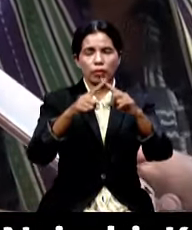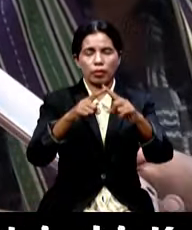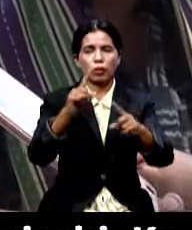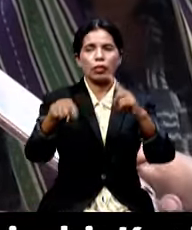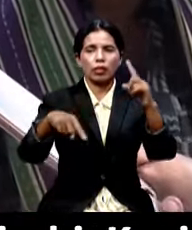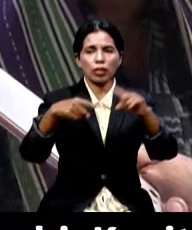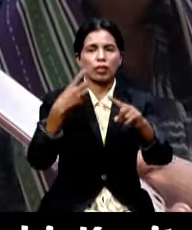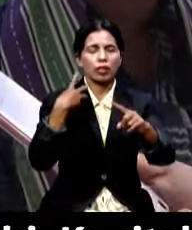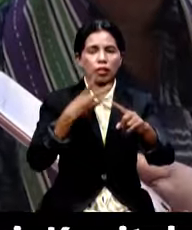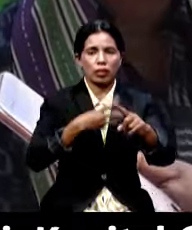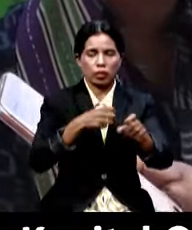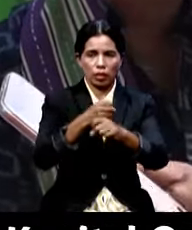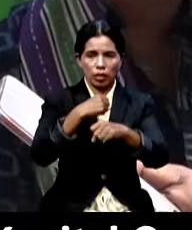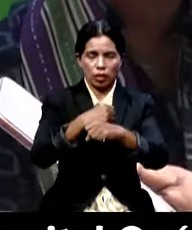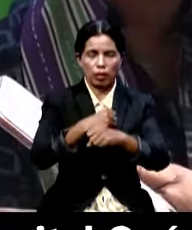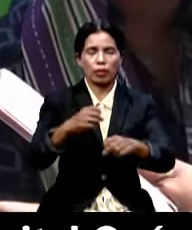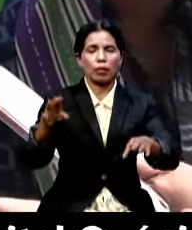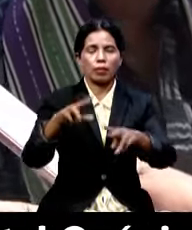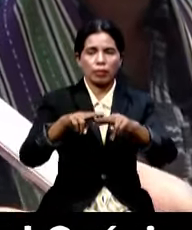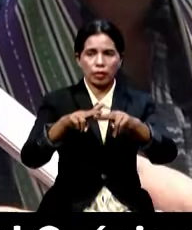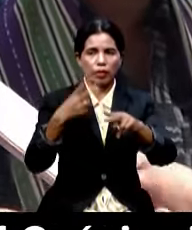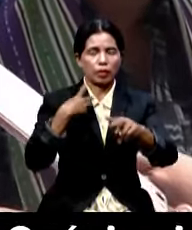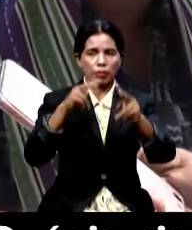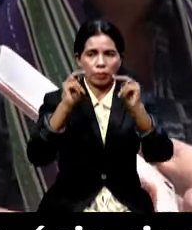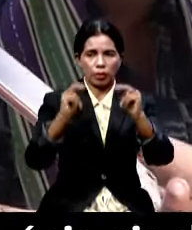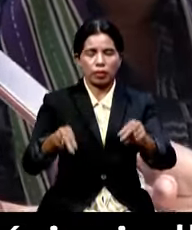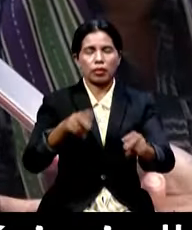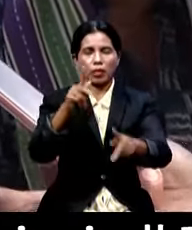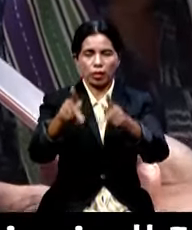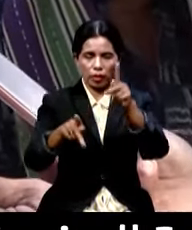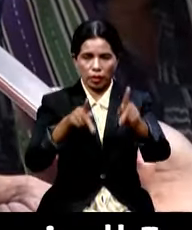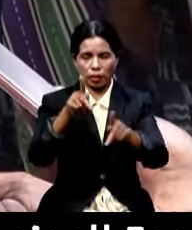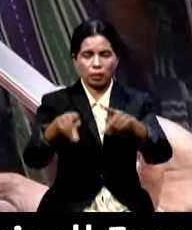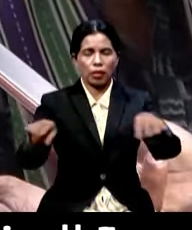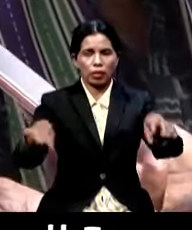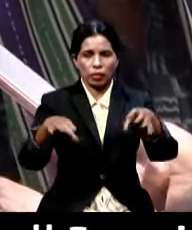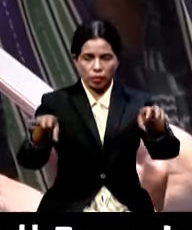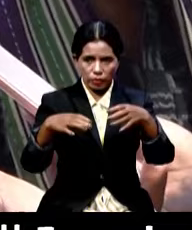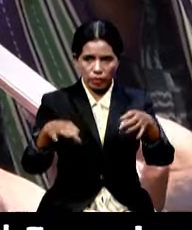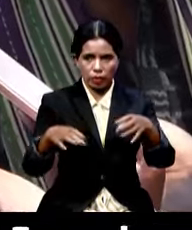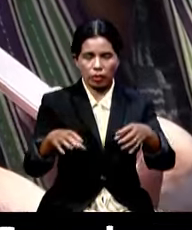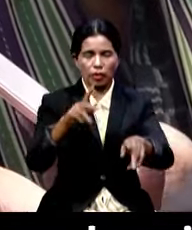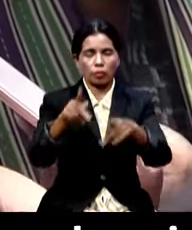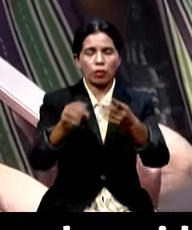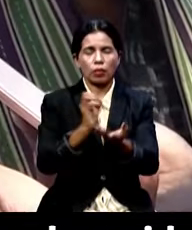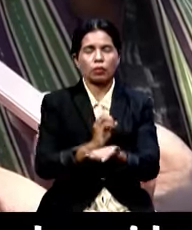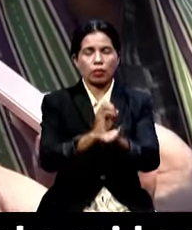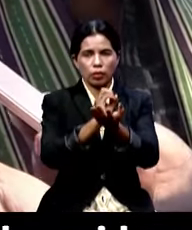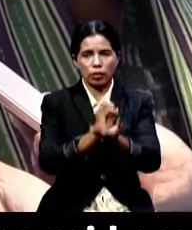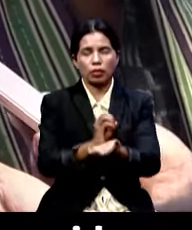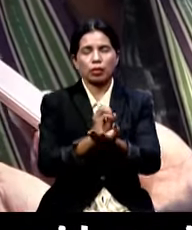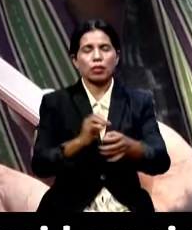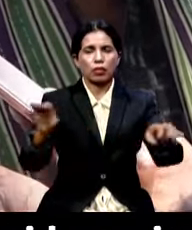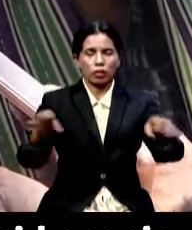na fábrica para produzir mais e que se precisa emprega o custo de barato e a fábrica.